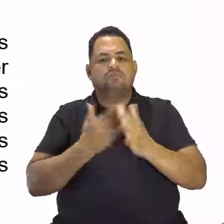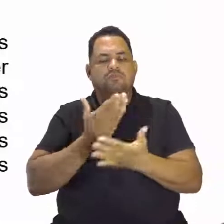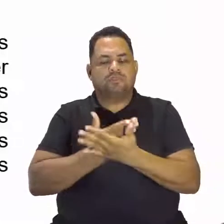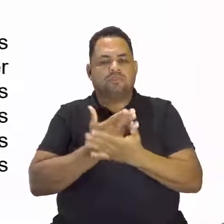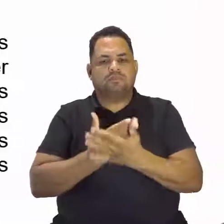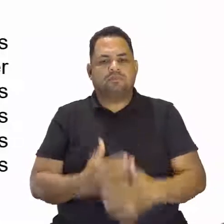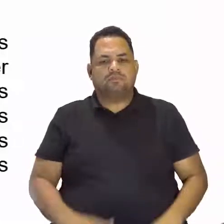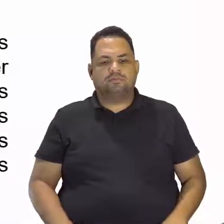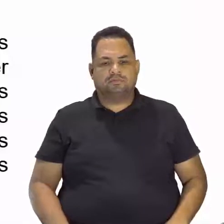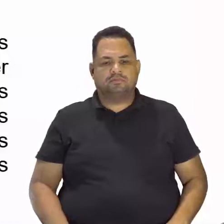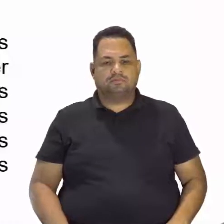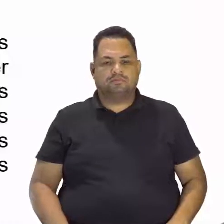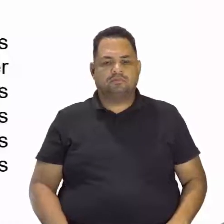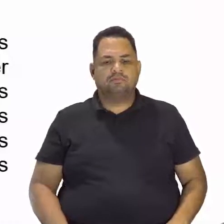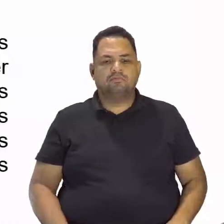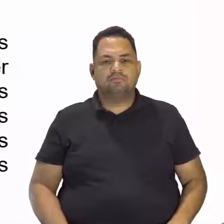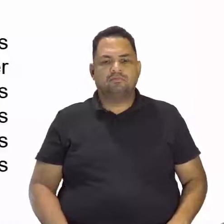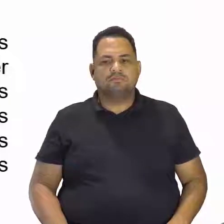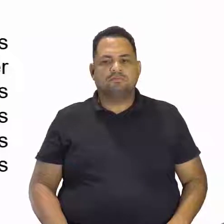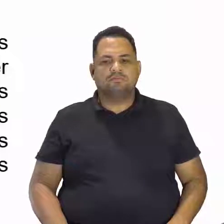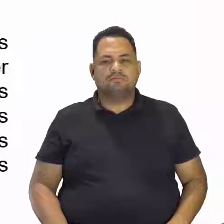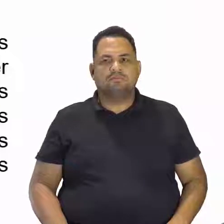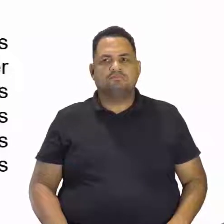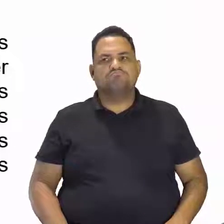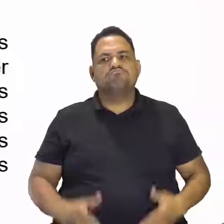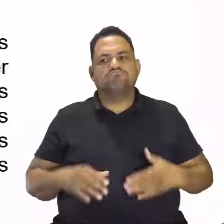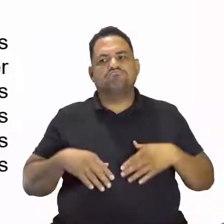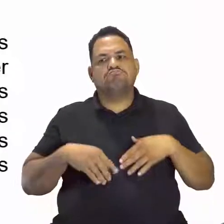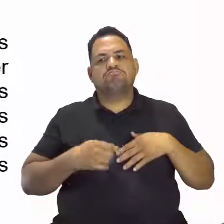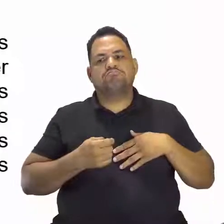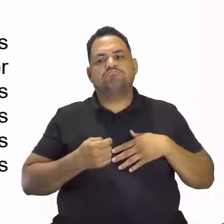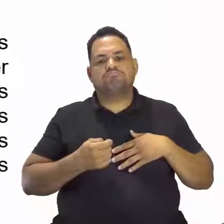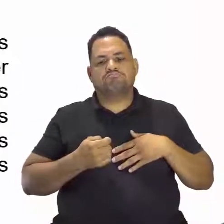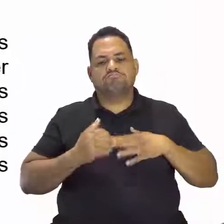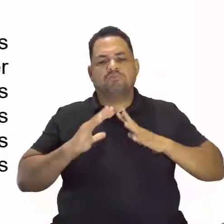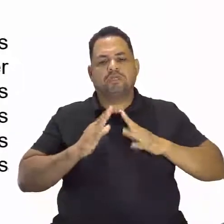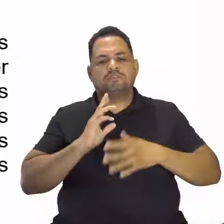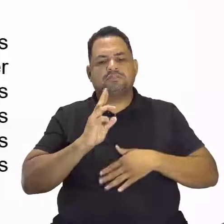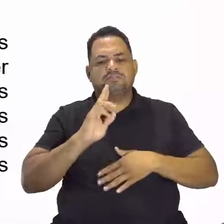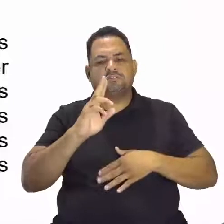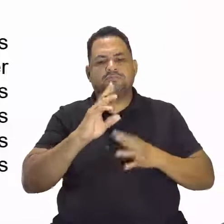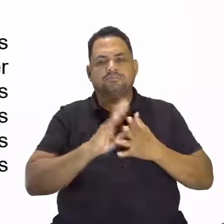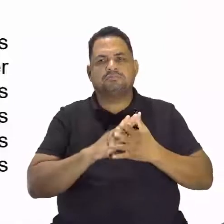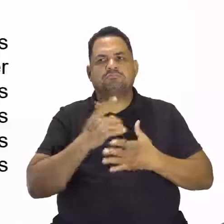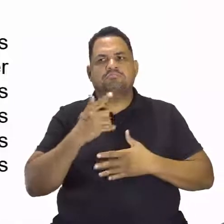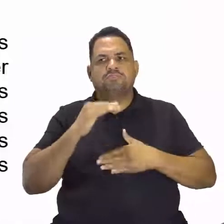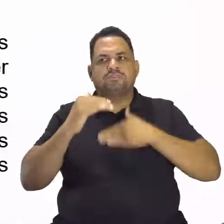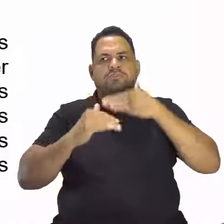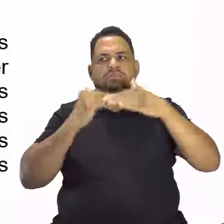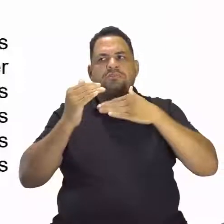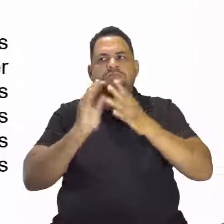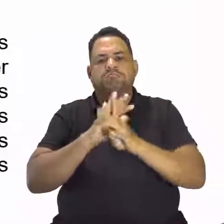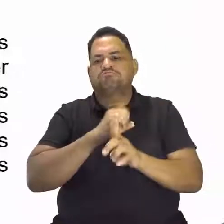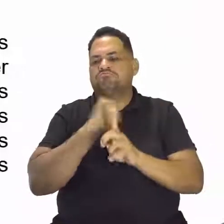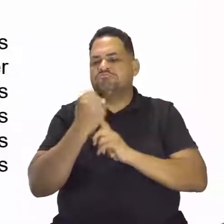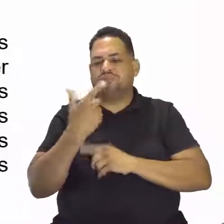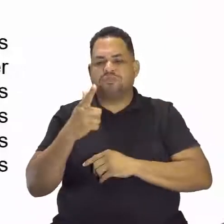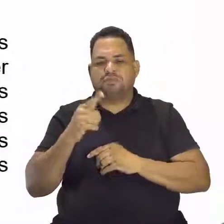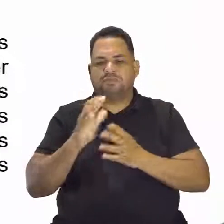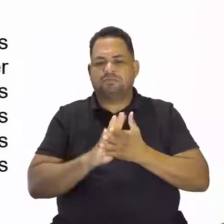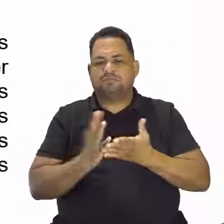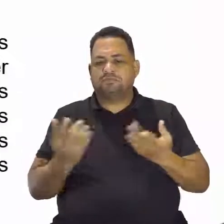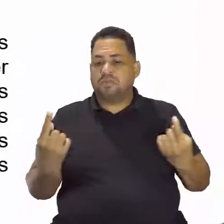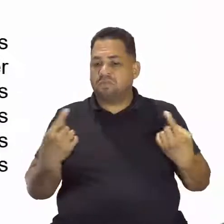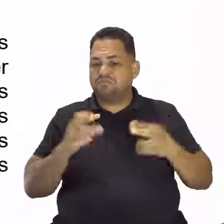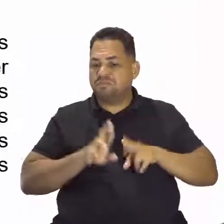Nem sempre, na maioria das vezes, não tem nada a ver desenvolvimento econômico, desenvolvimento social. Na verdade, eles são